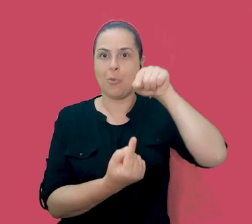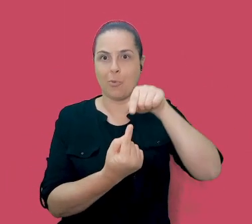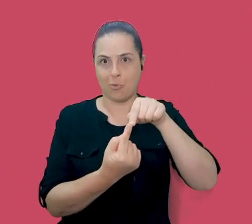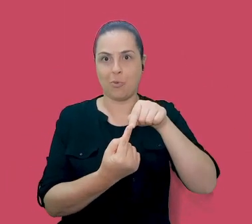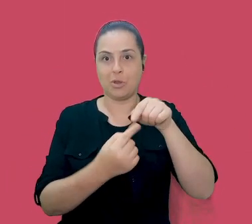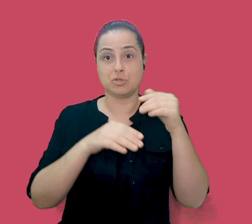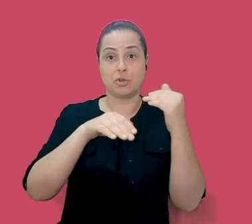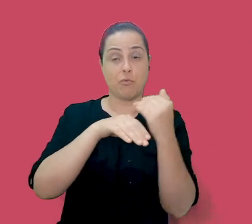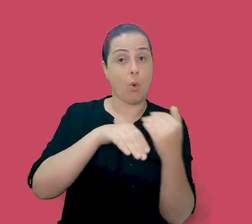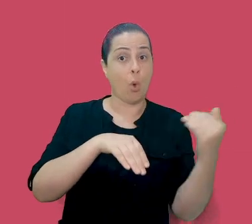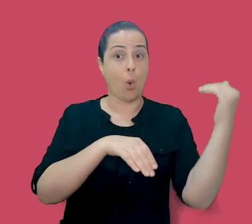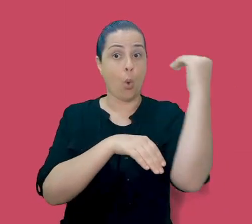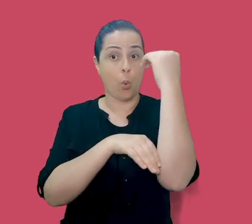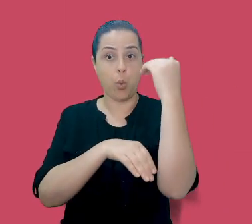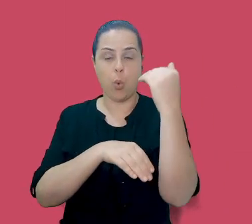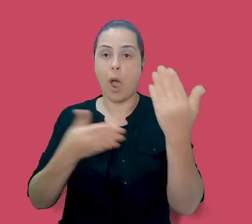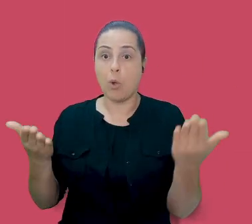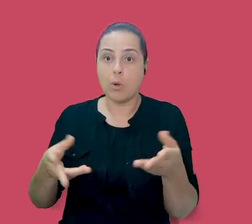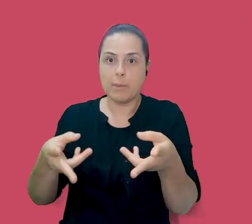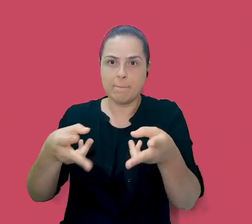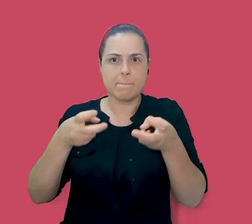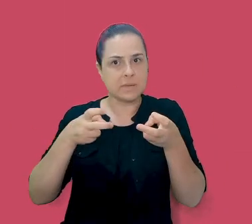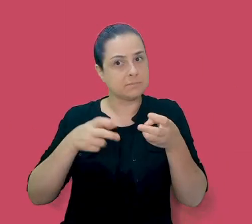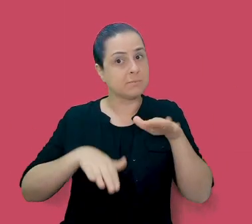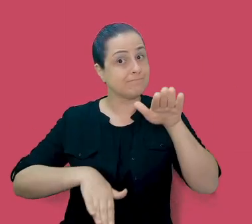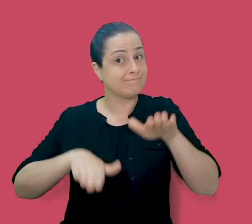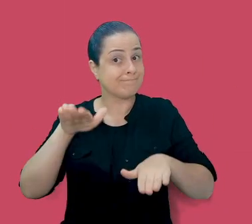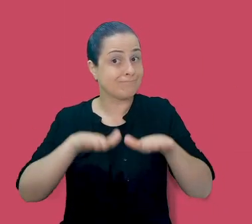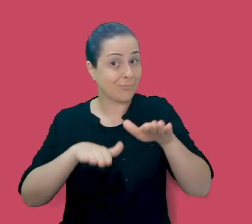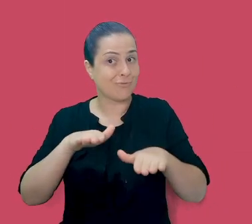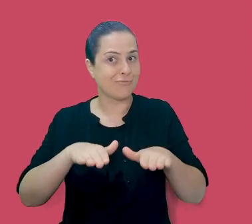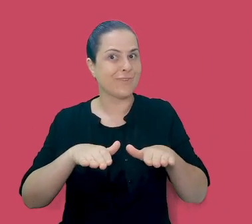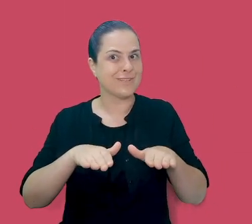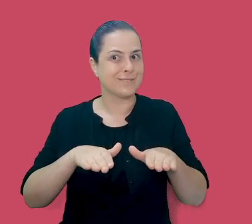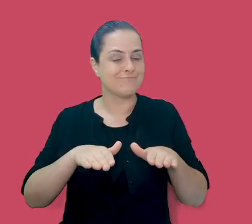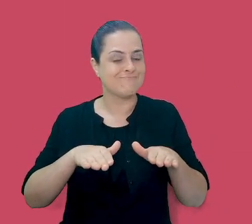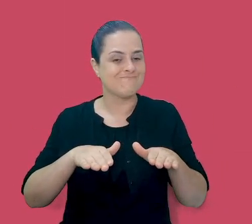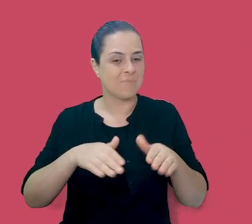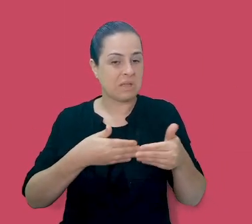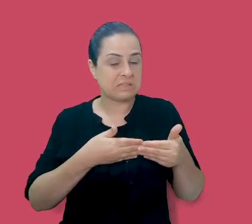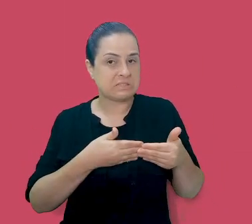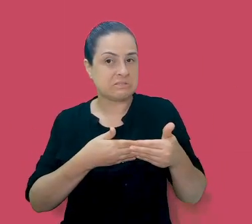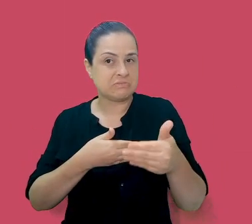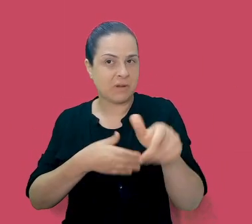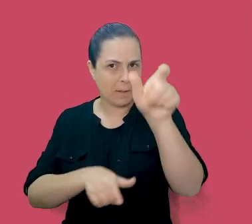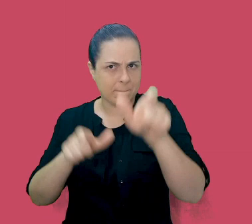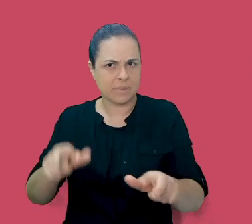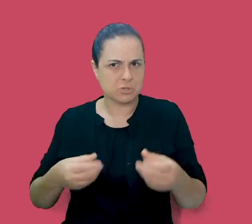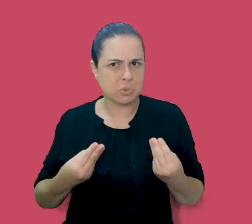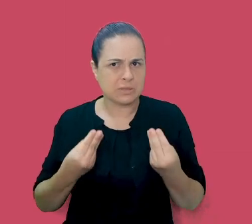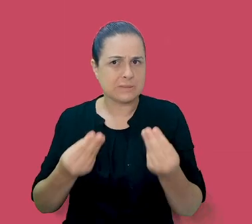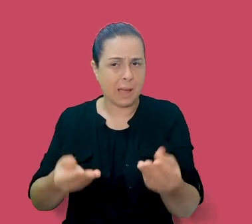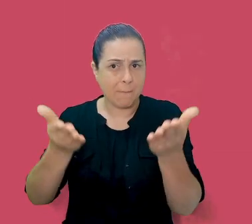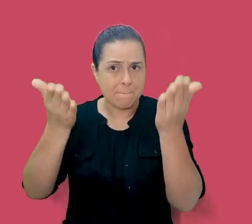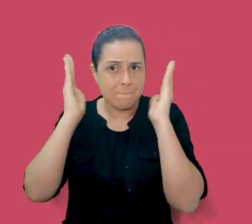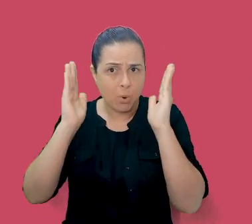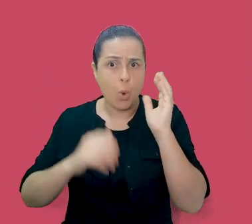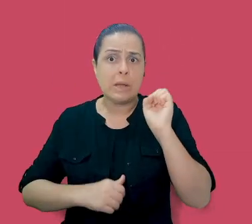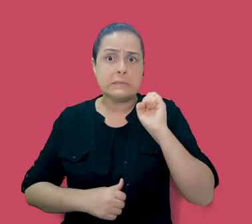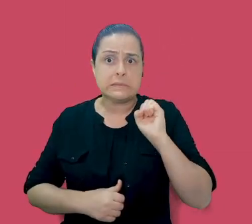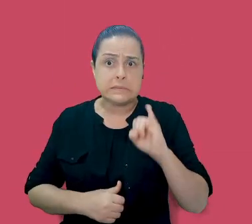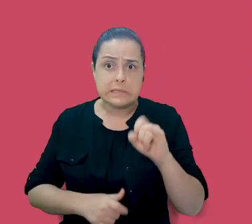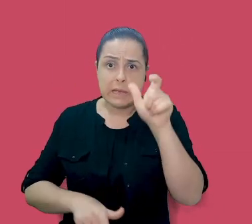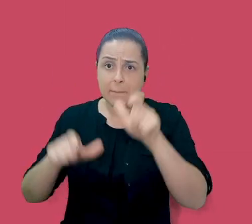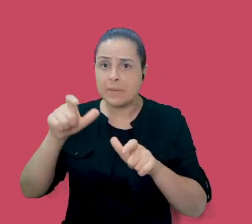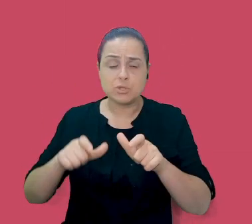o que a gente está percebendo agora é que provavelmente isso vai emburrecer a população que não souber usar isso muito bem,